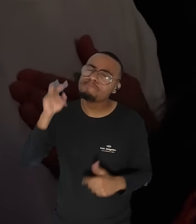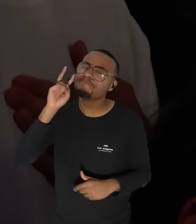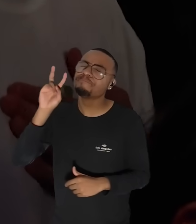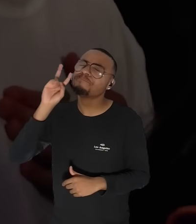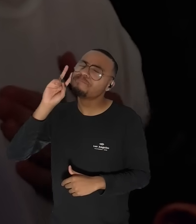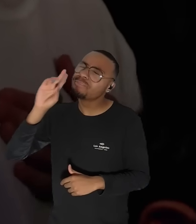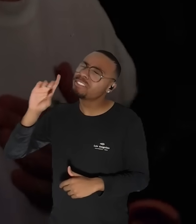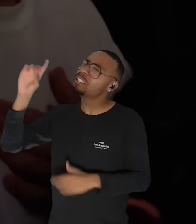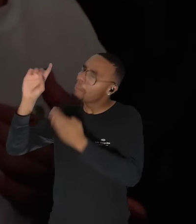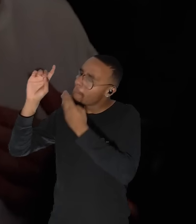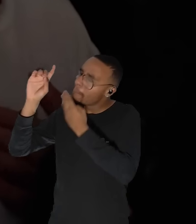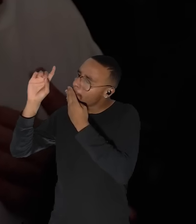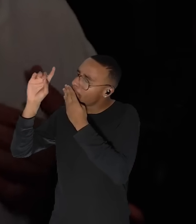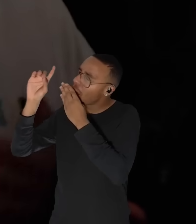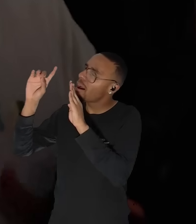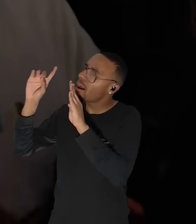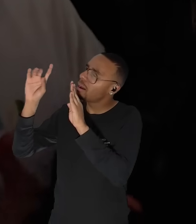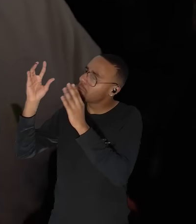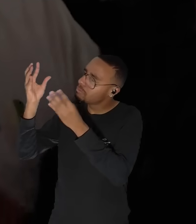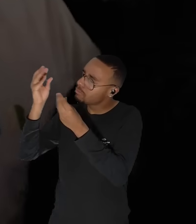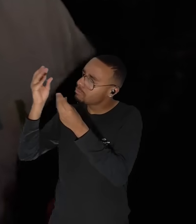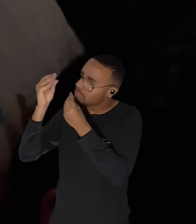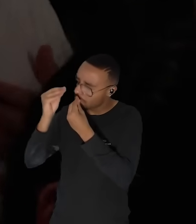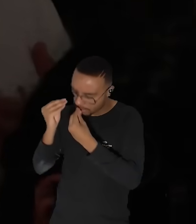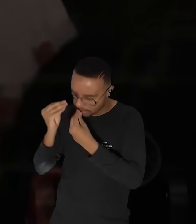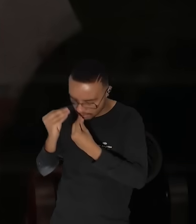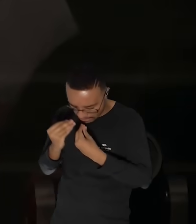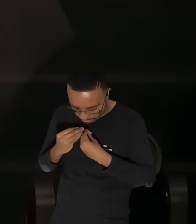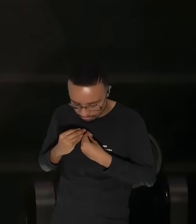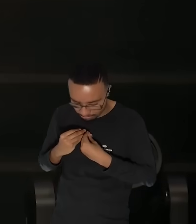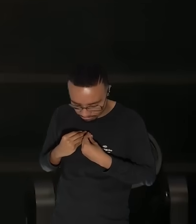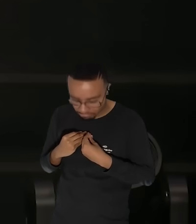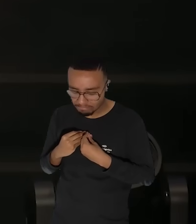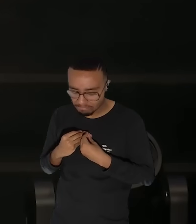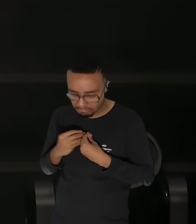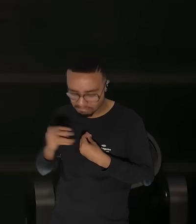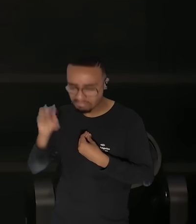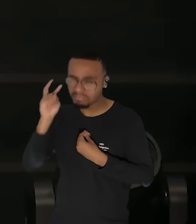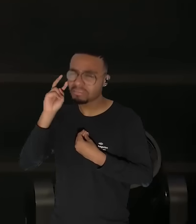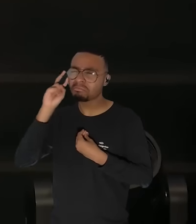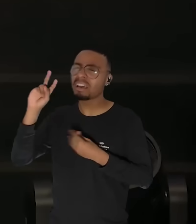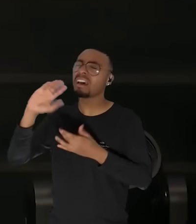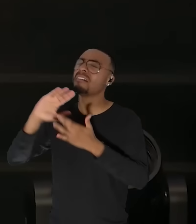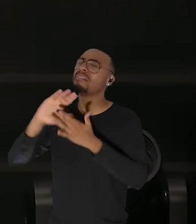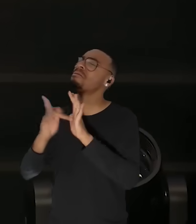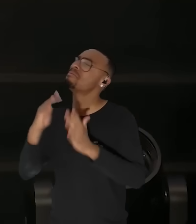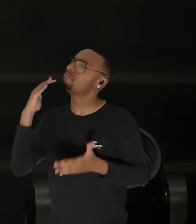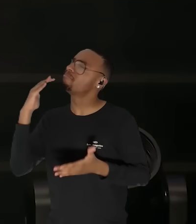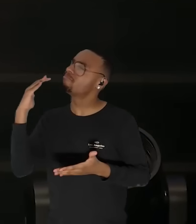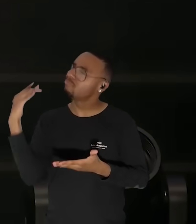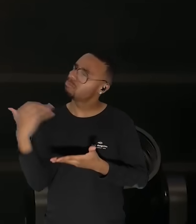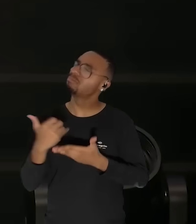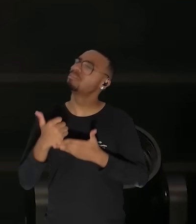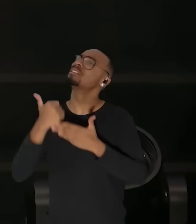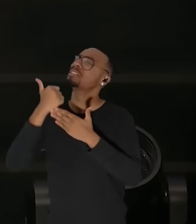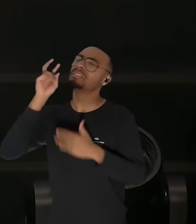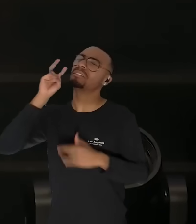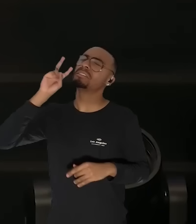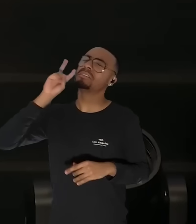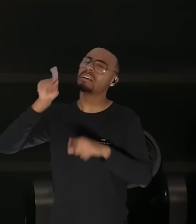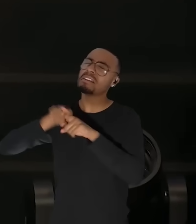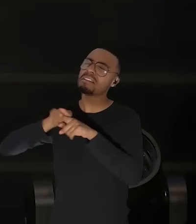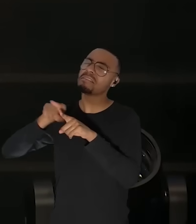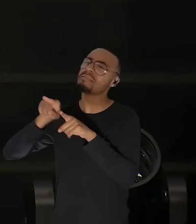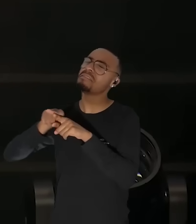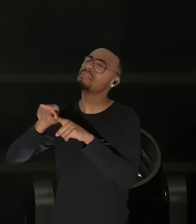lembrar. Eu tenho que lembrar quem me resgatou, eu tenho que lembrar. Eu tenho que lembrar quem me pôs no